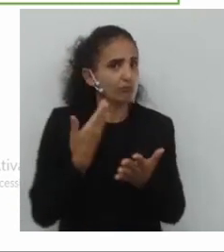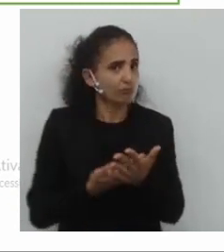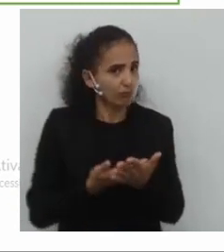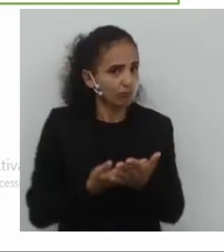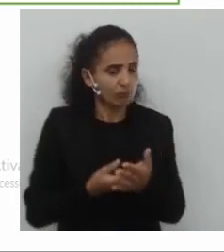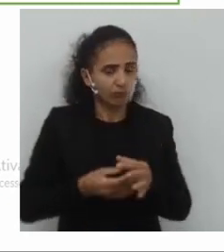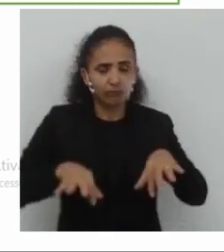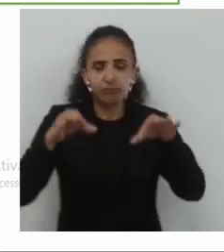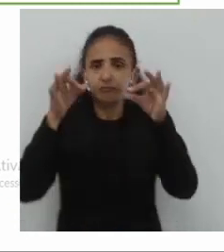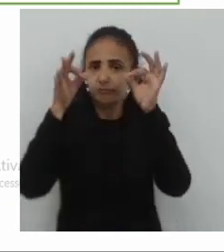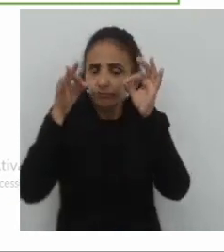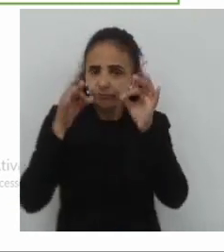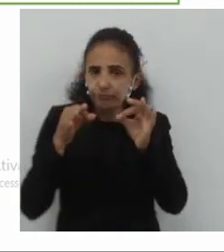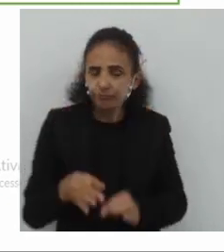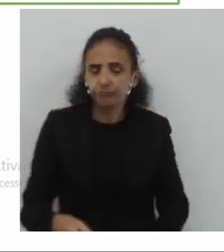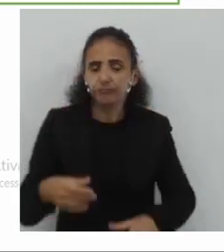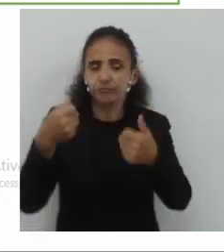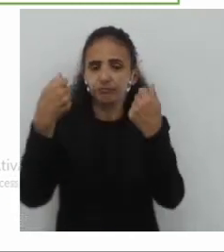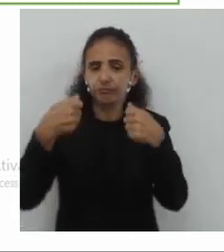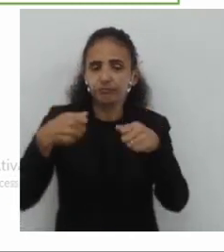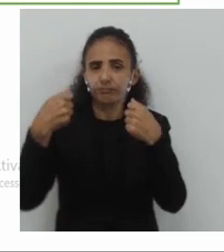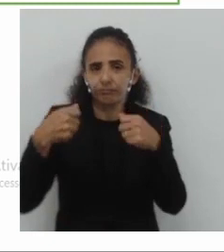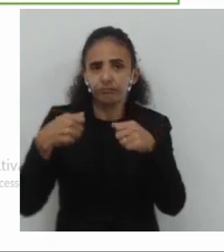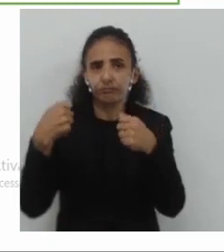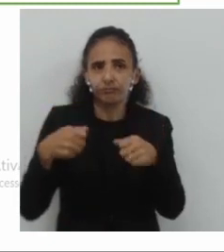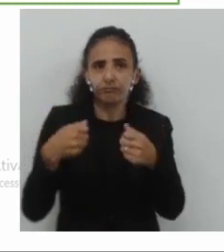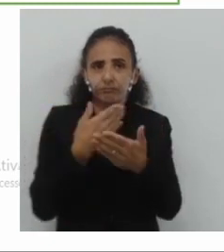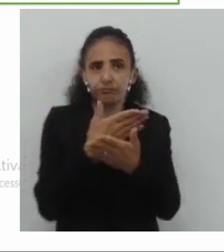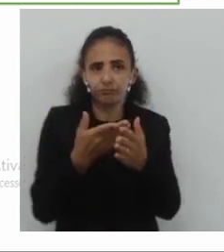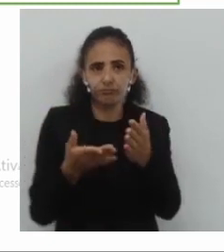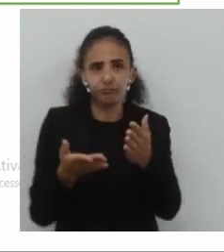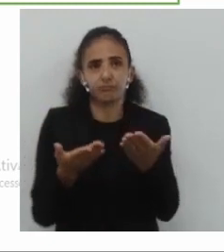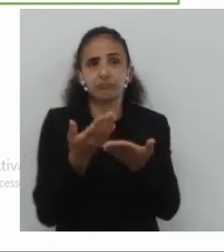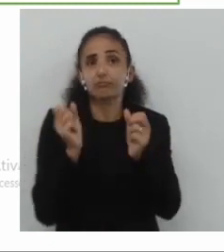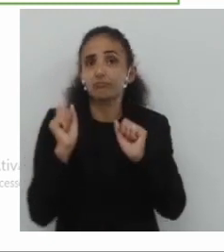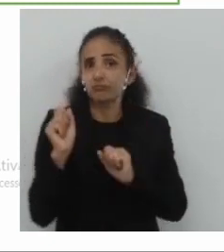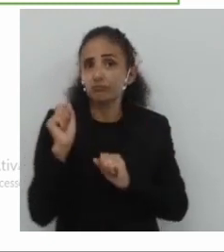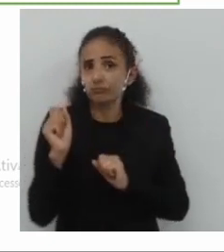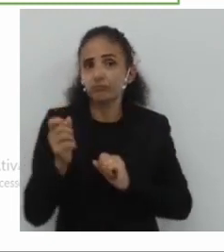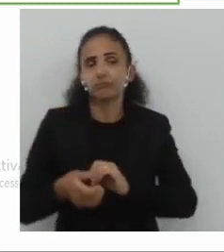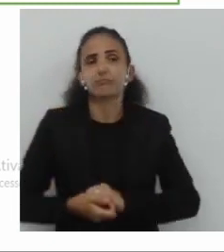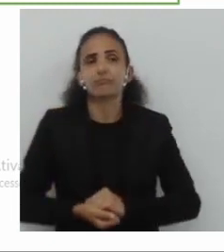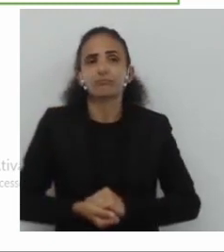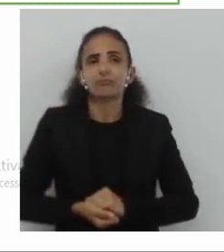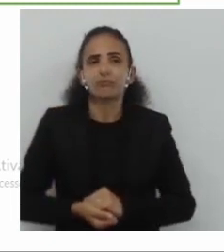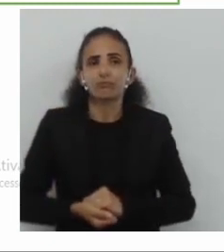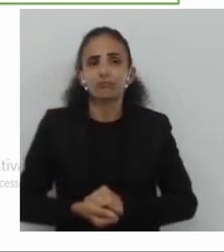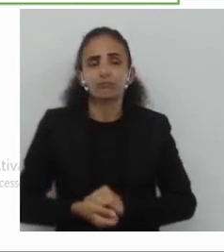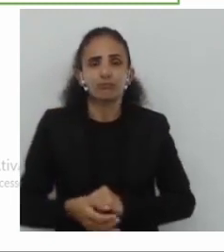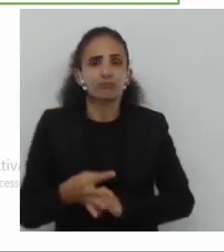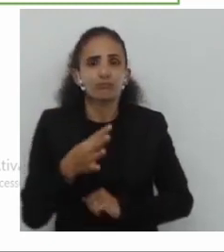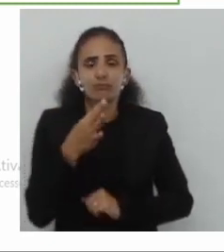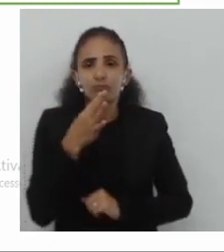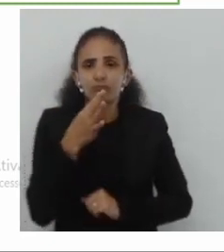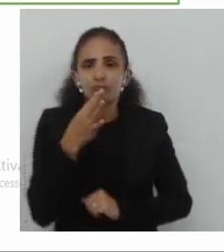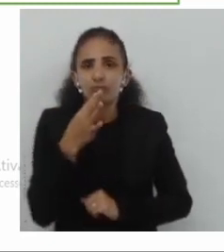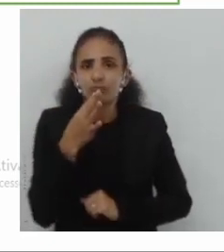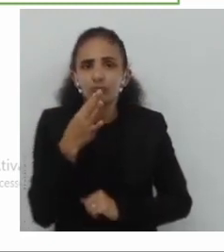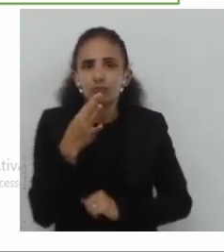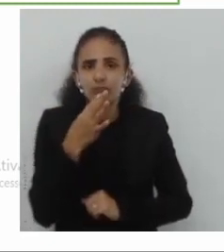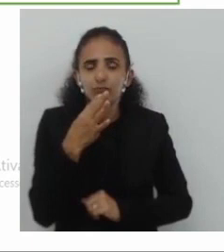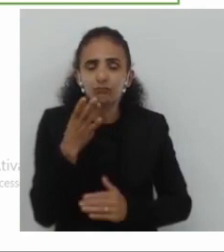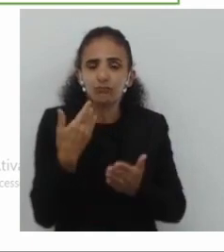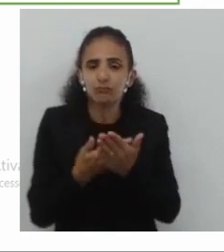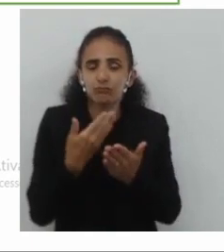interpretar de forma adequada, dependendo do texto, fazem-se necessários. O que faz necessário? Letra